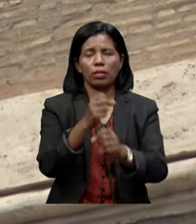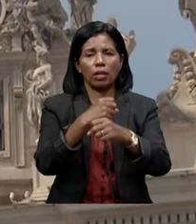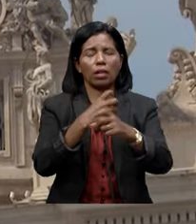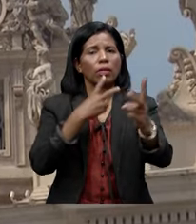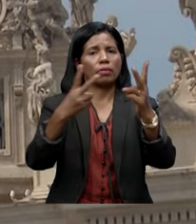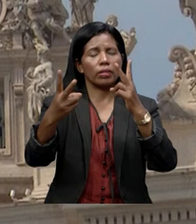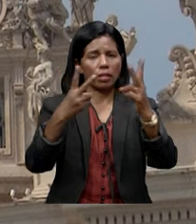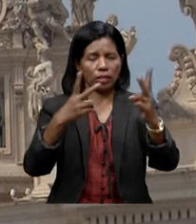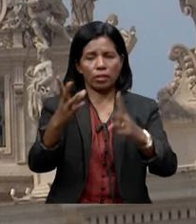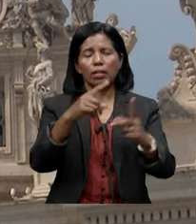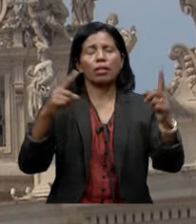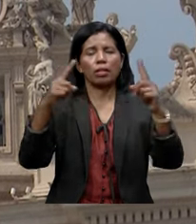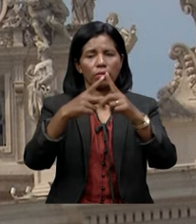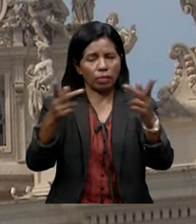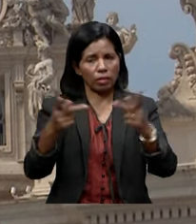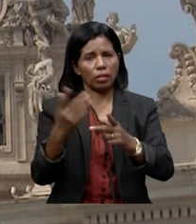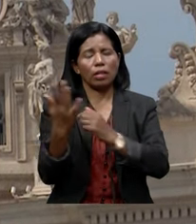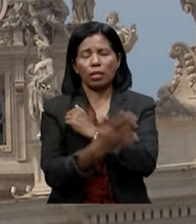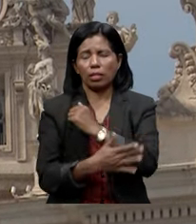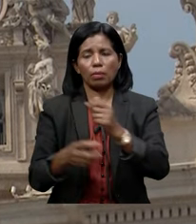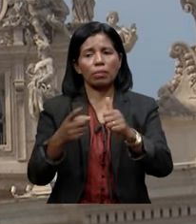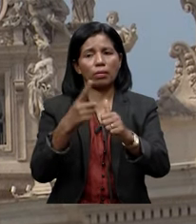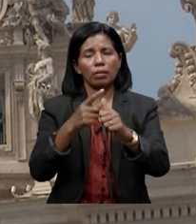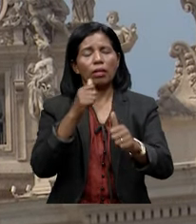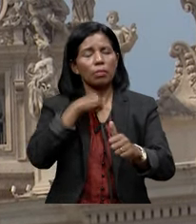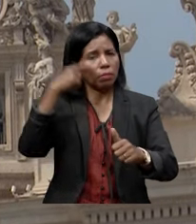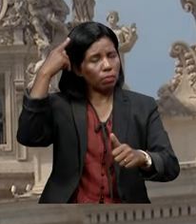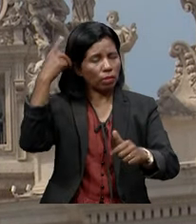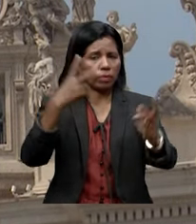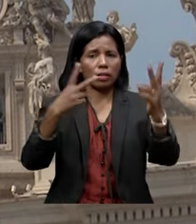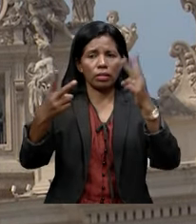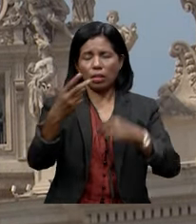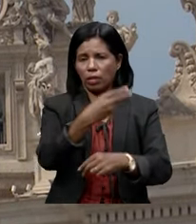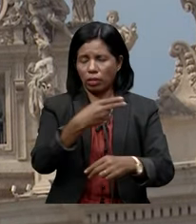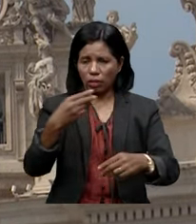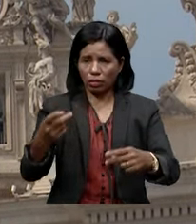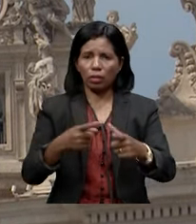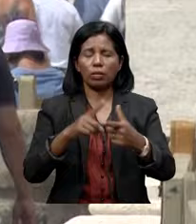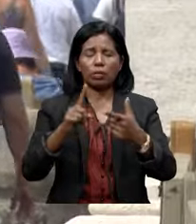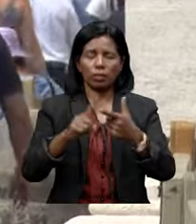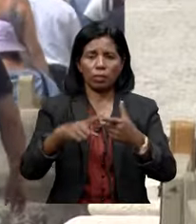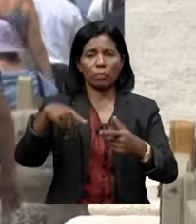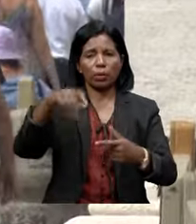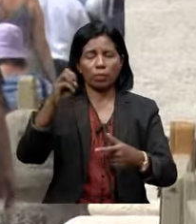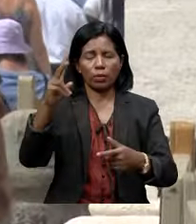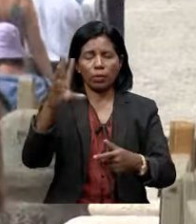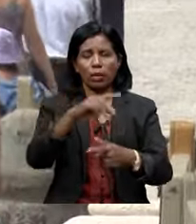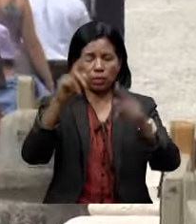Ásia Pacífico, e a Nebe, nação primeiro, Nebe Papa se visita na Indonésia, tu irfali Papua Nugini,